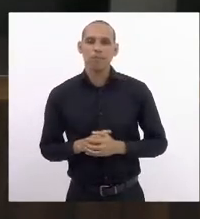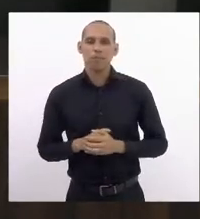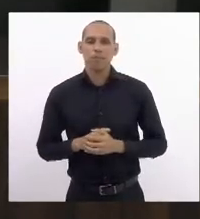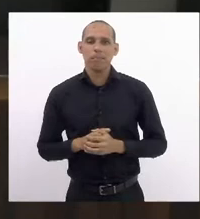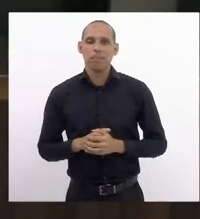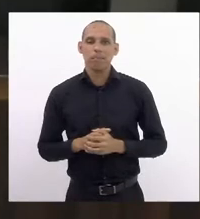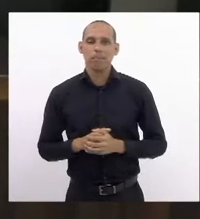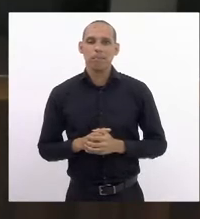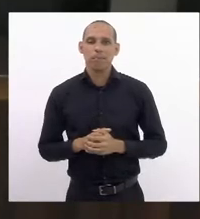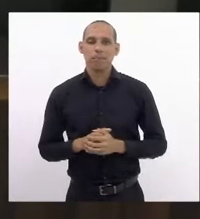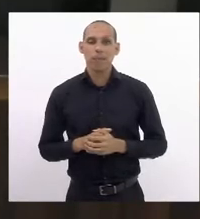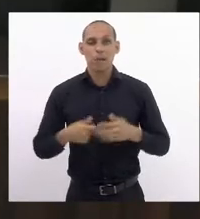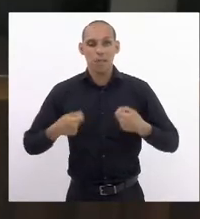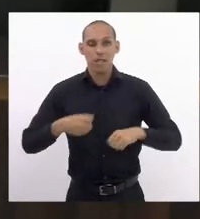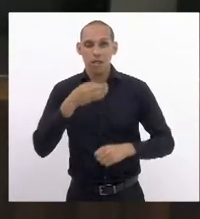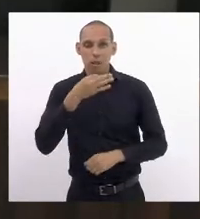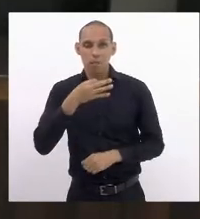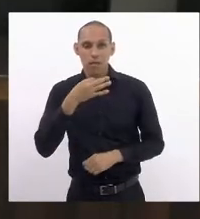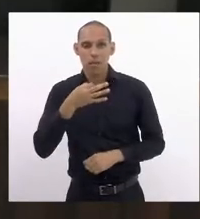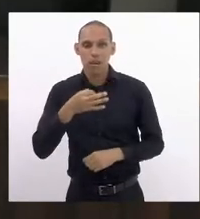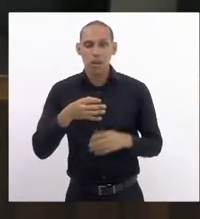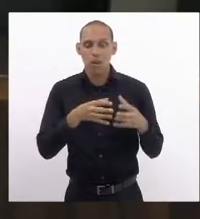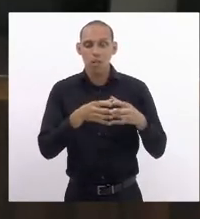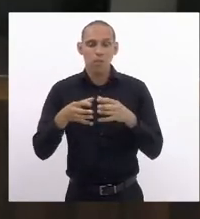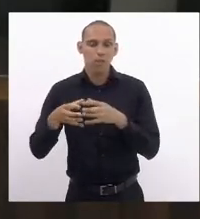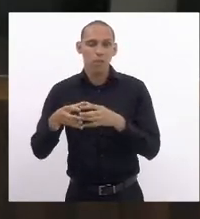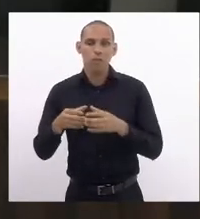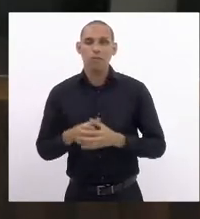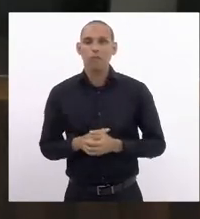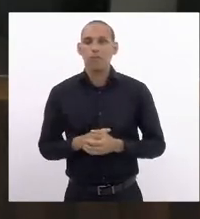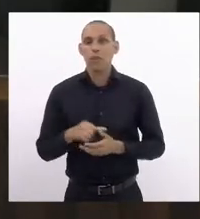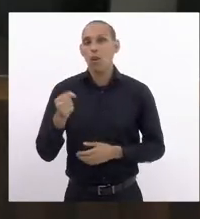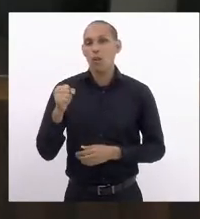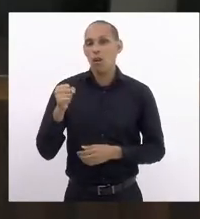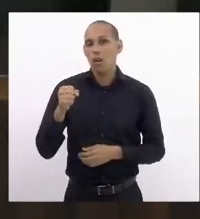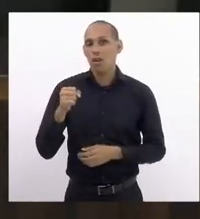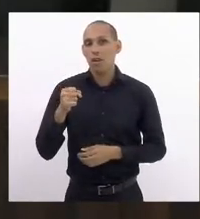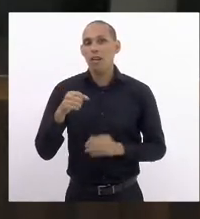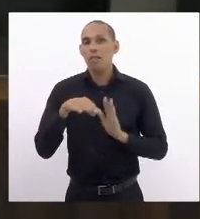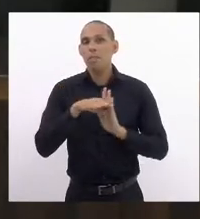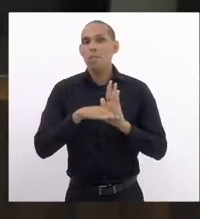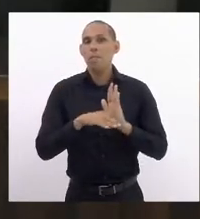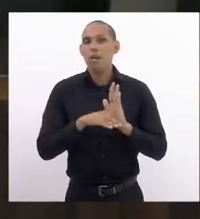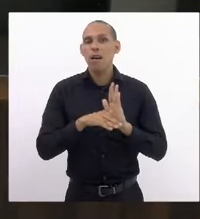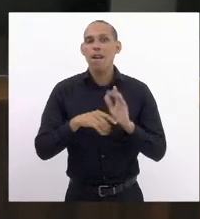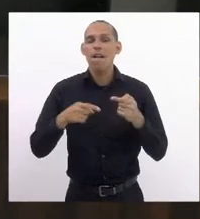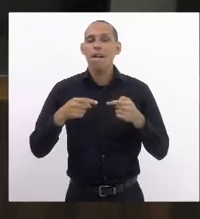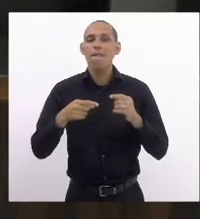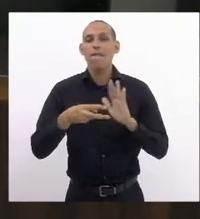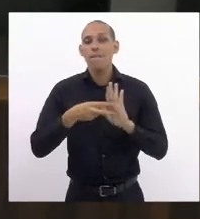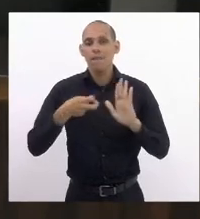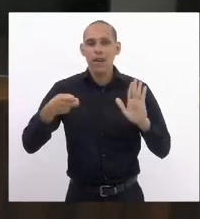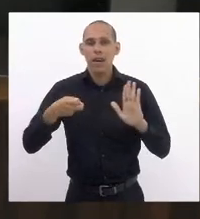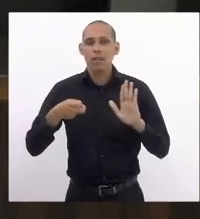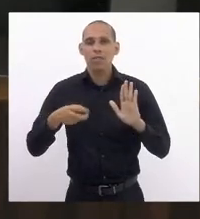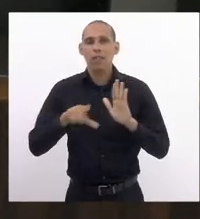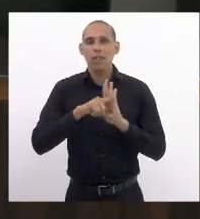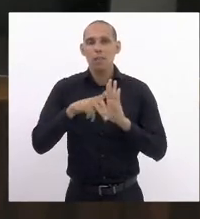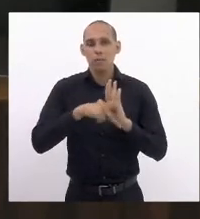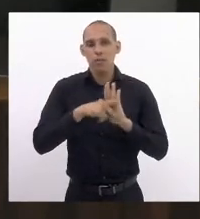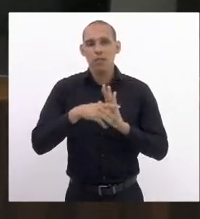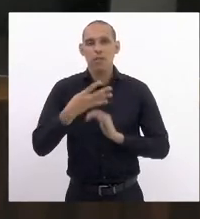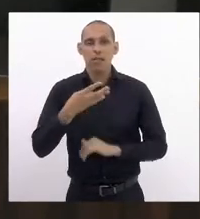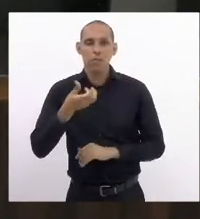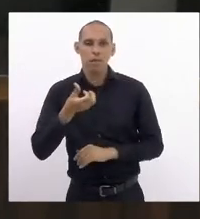de parecer da Comissão de Emendas Condicionais e Vetos. Oitavo da pauta, veto total oposto ao projeto de lei 4605,